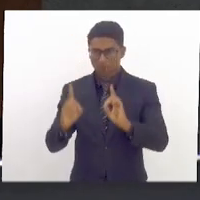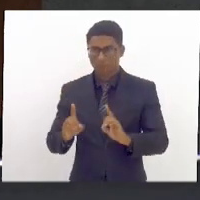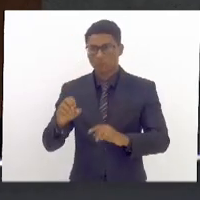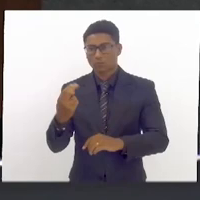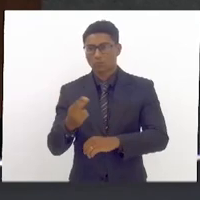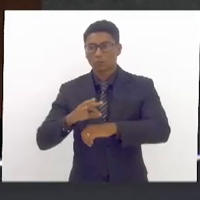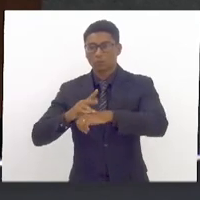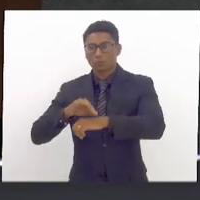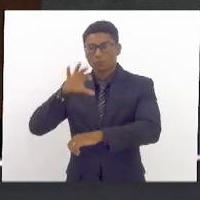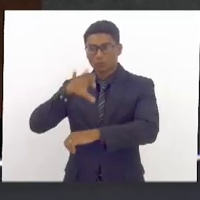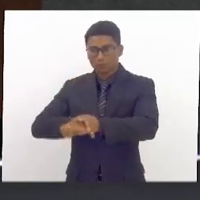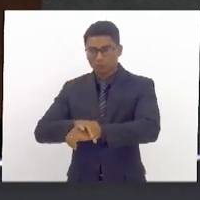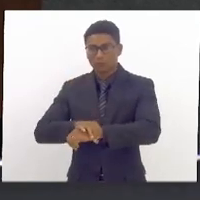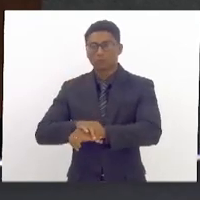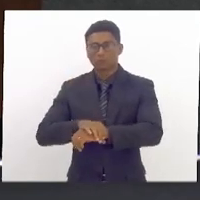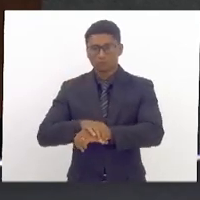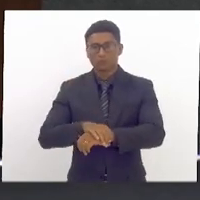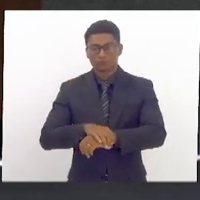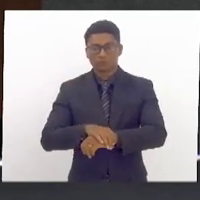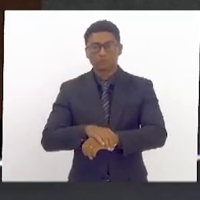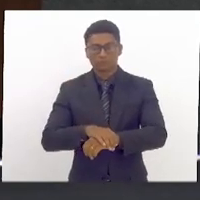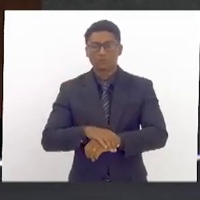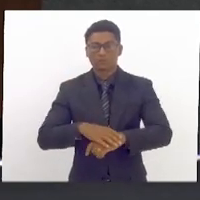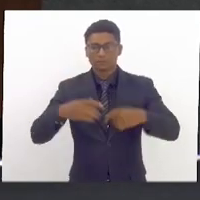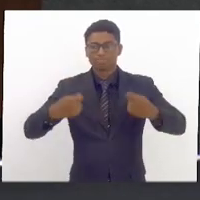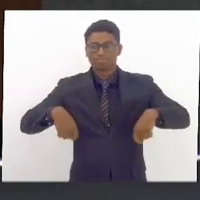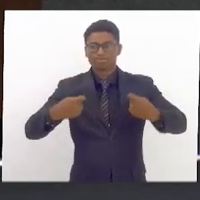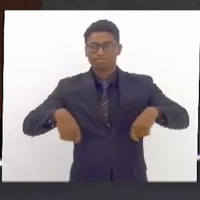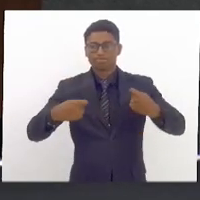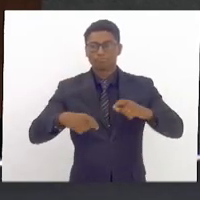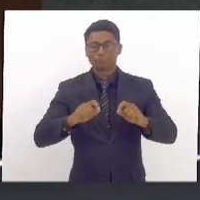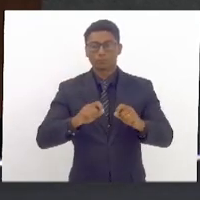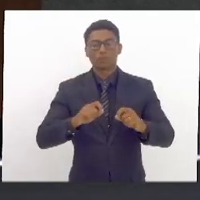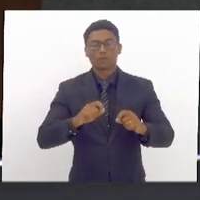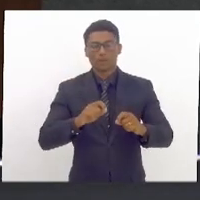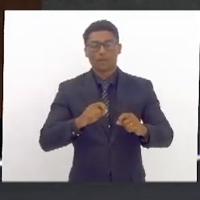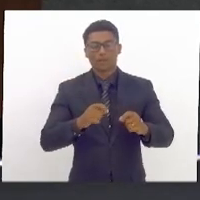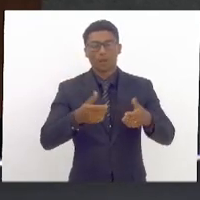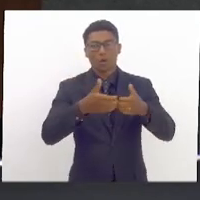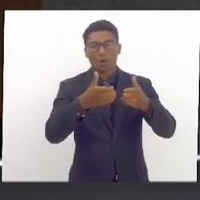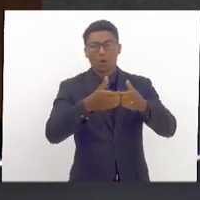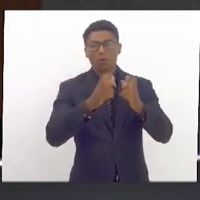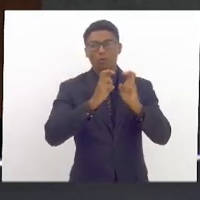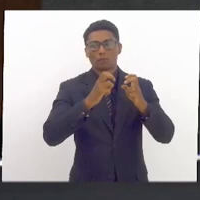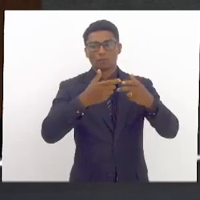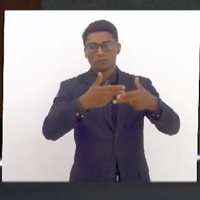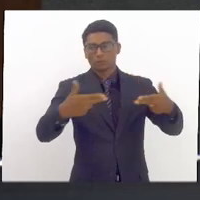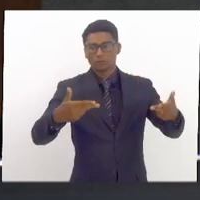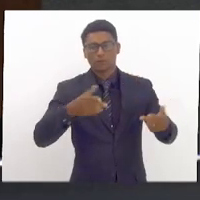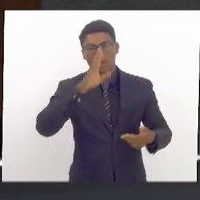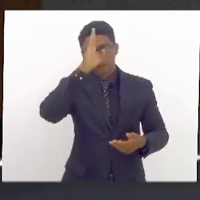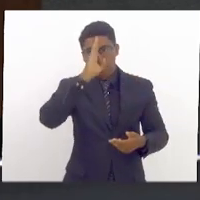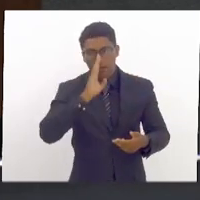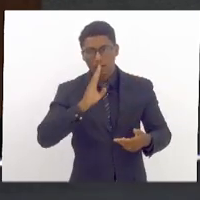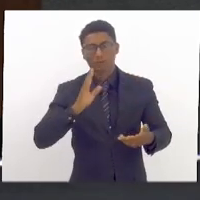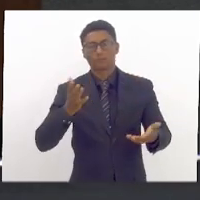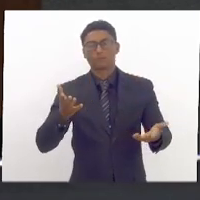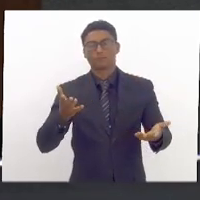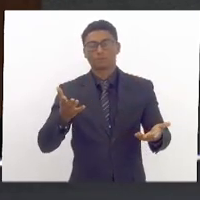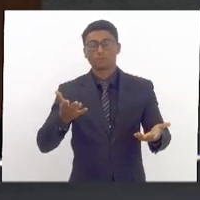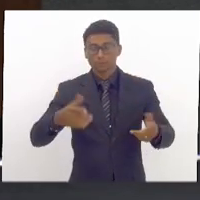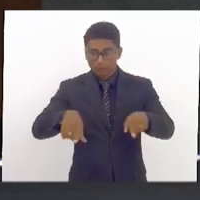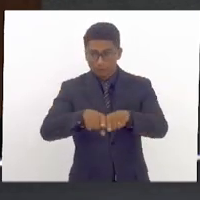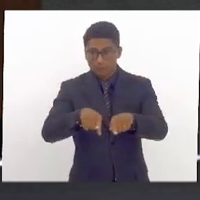que encontram, que acaba acarretando dificuldade na locomoção, e também a gente observa